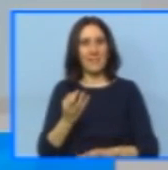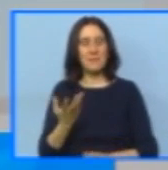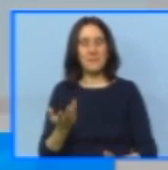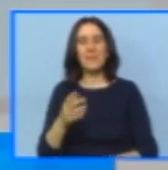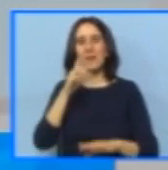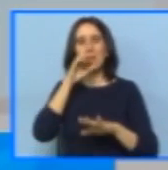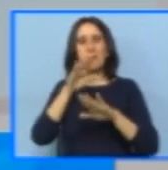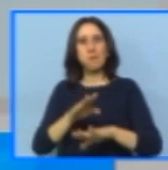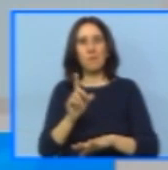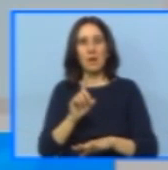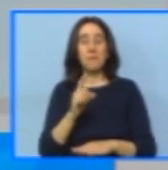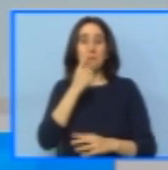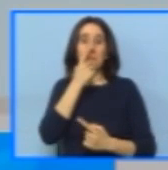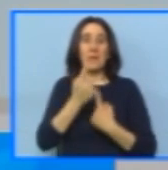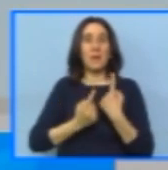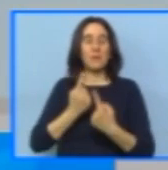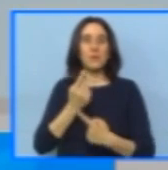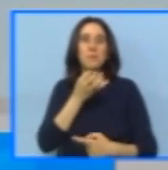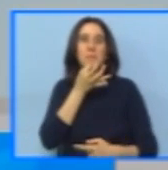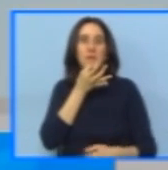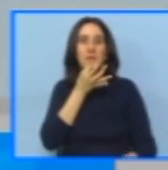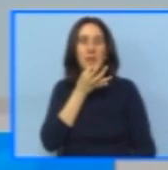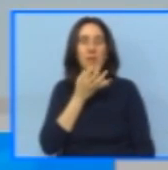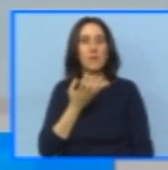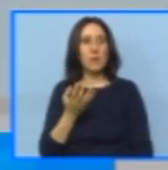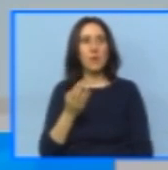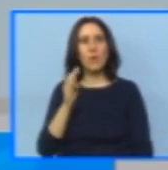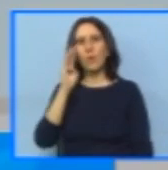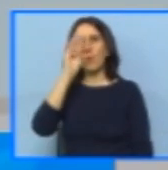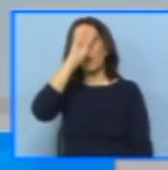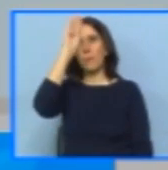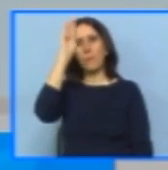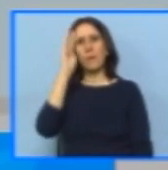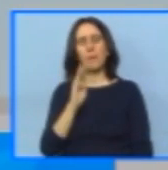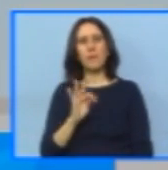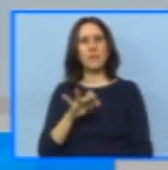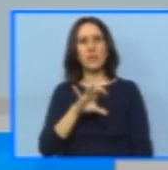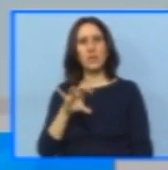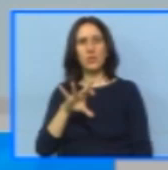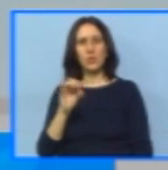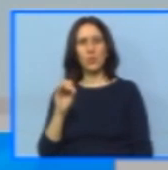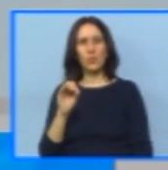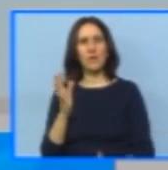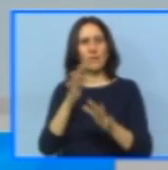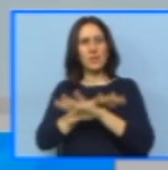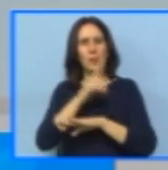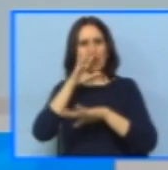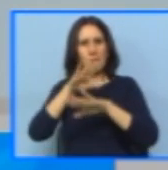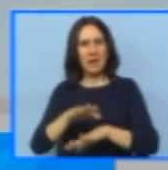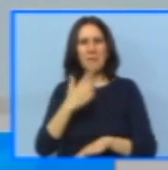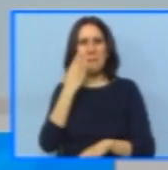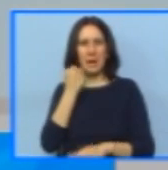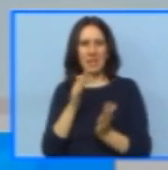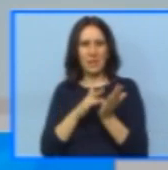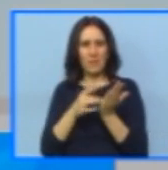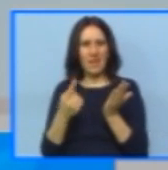Imparável. Alguns agora também falam de Papa Francisco, uma revolução imparável, não é? Acho que até há um livro agora que fala